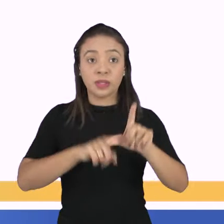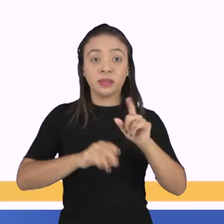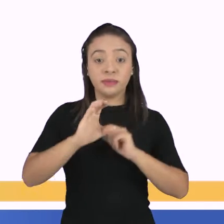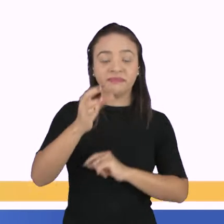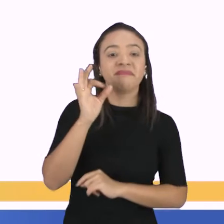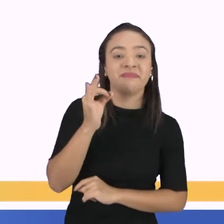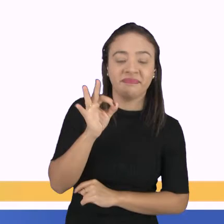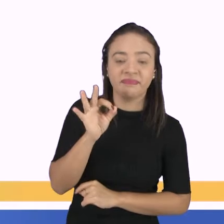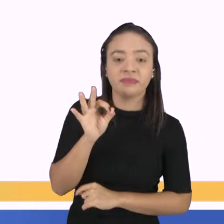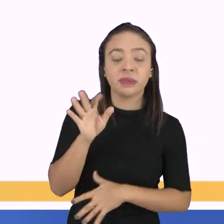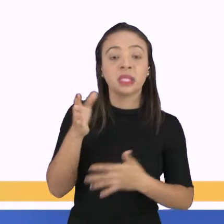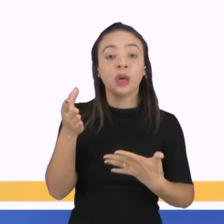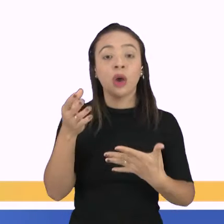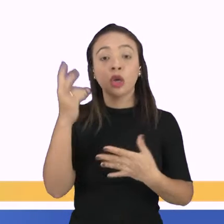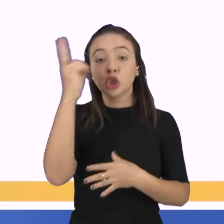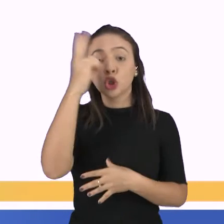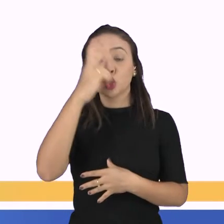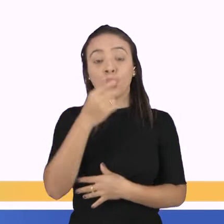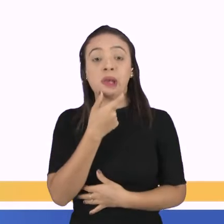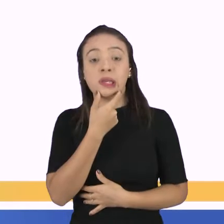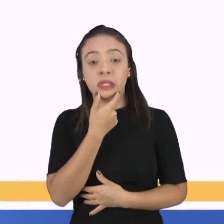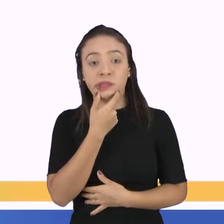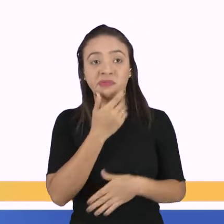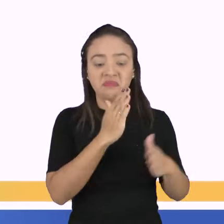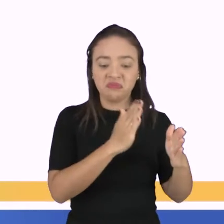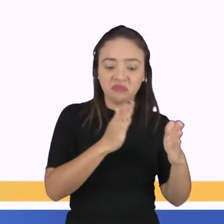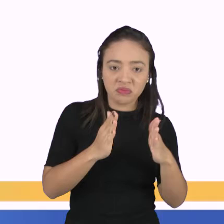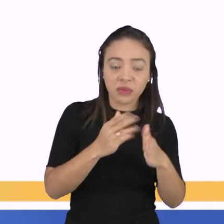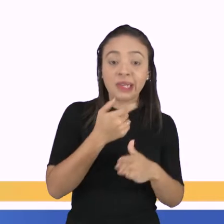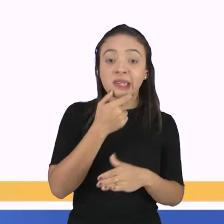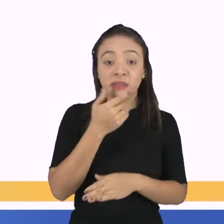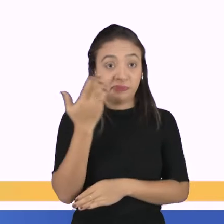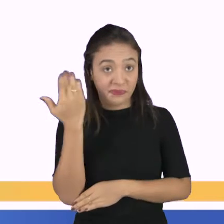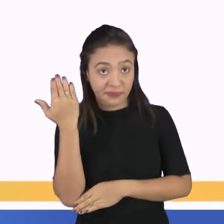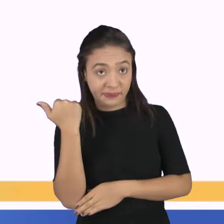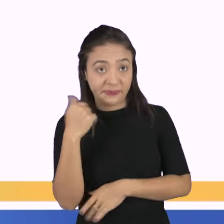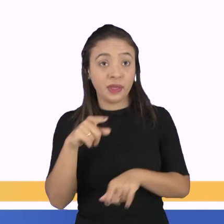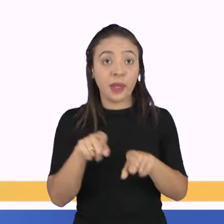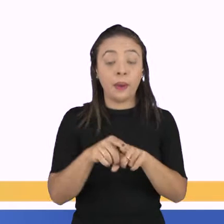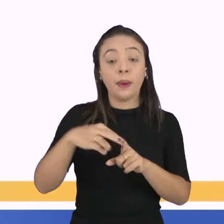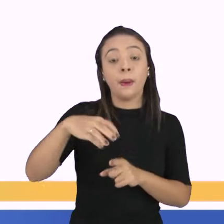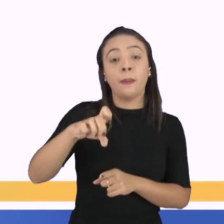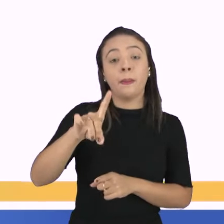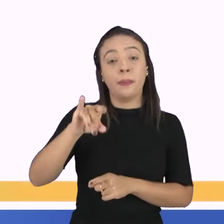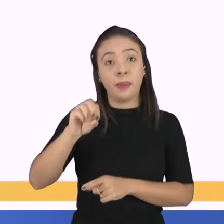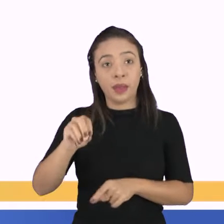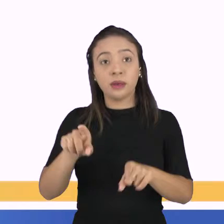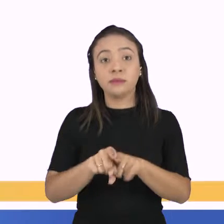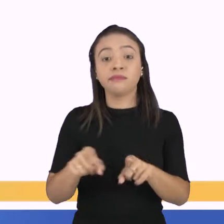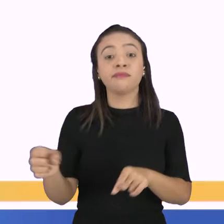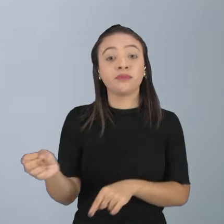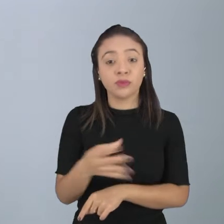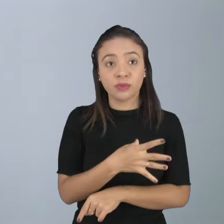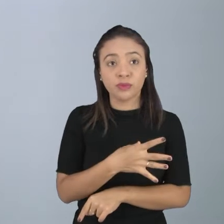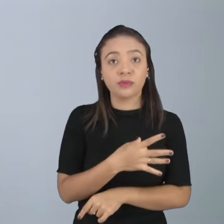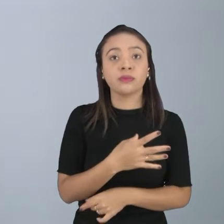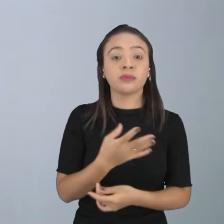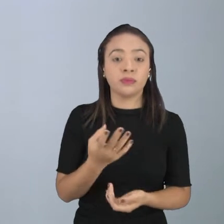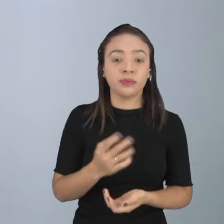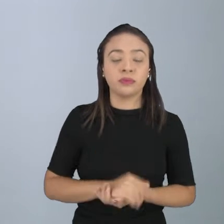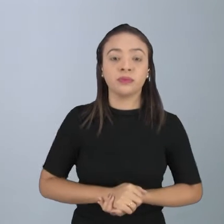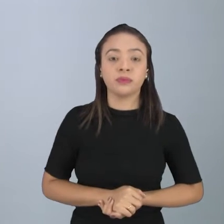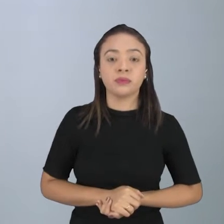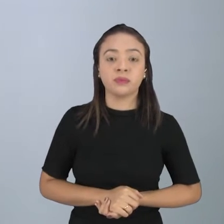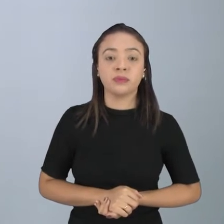acertou. Então, a história da língua inglesa é dividida no inglês antigo, médio e moderno, que é o Old, Middle